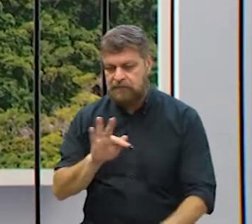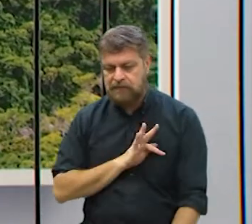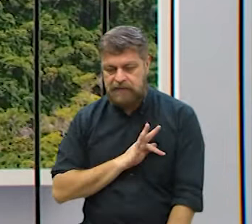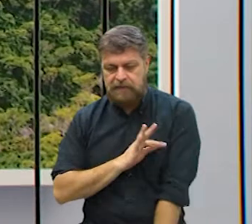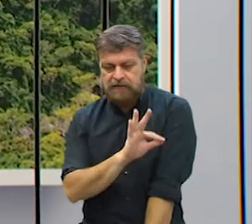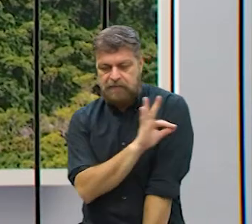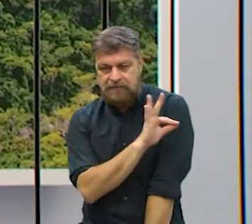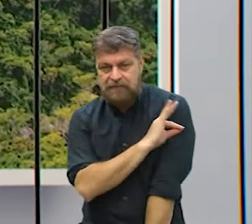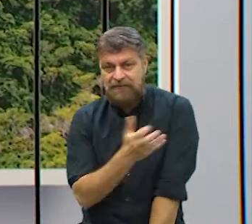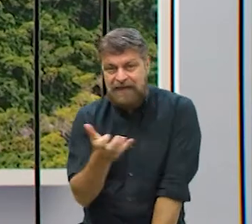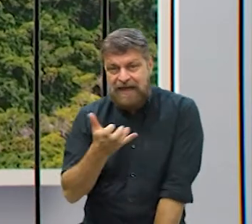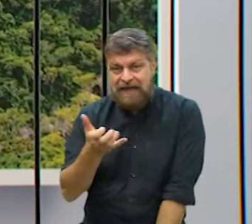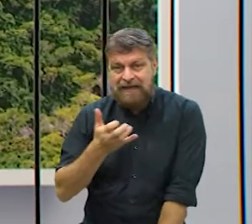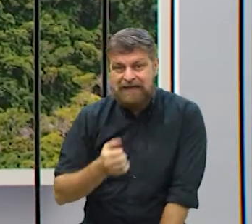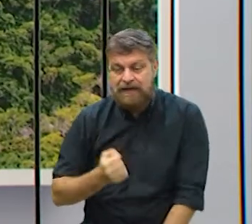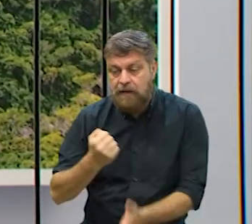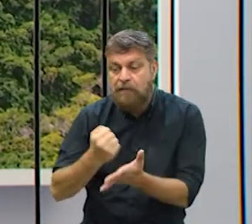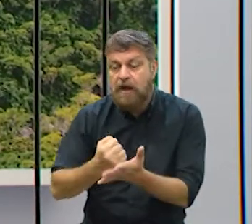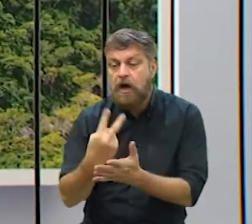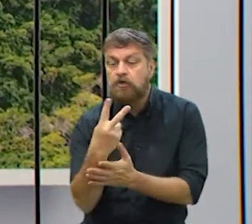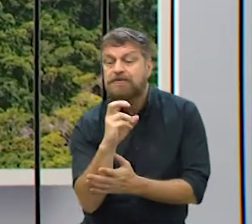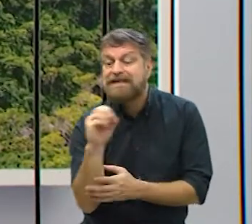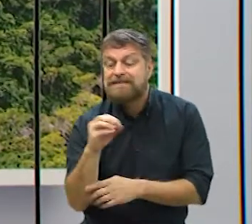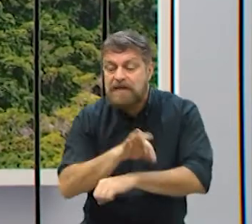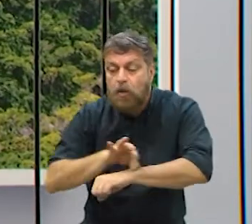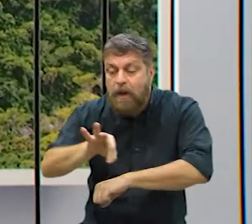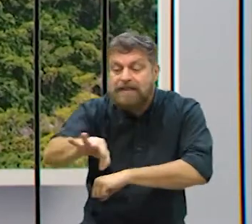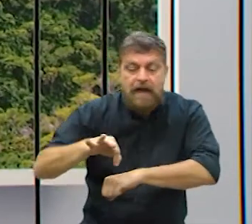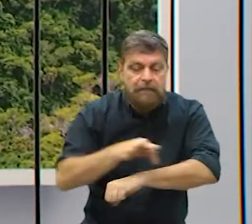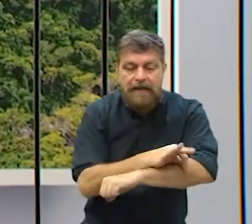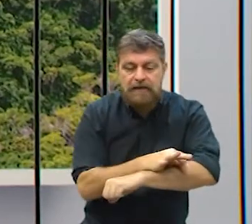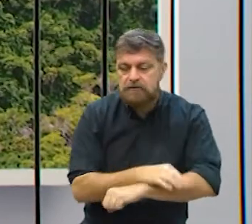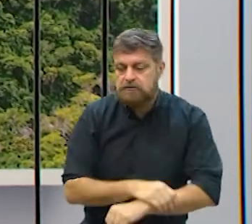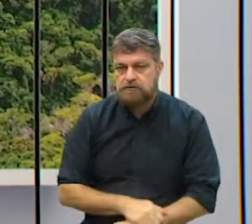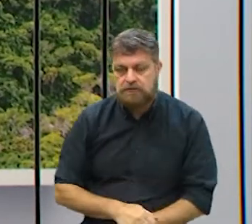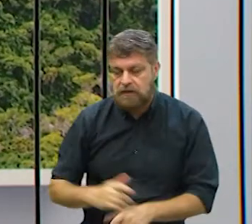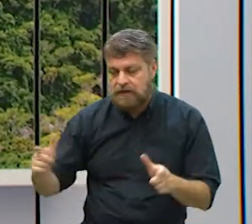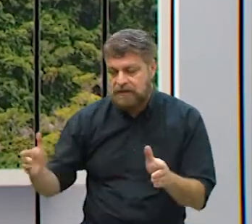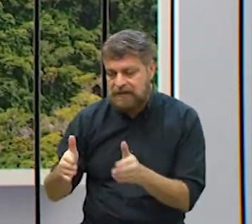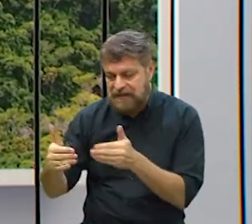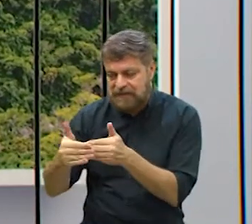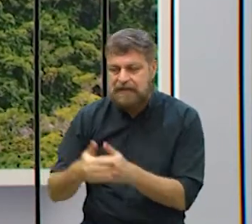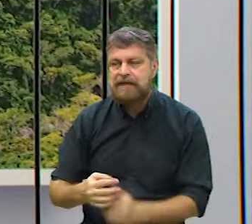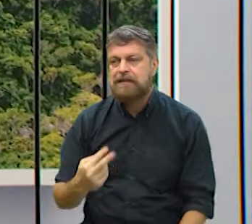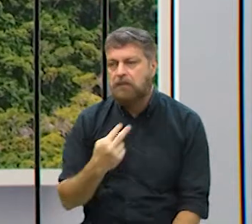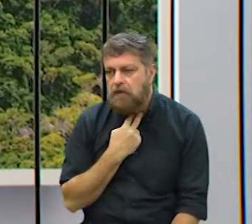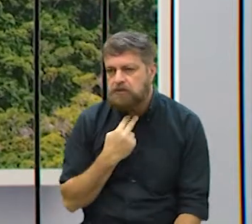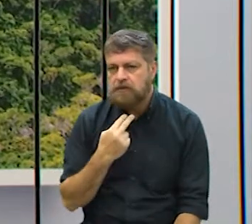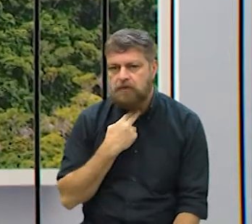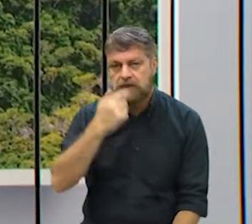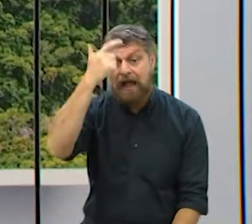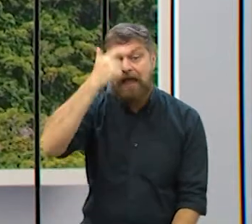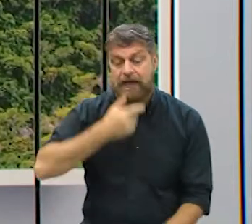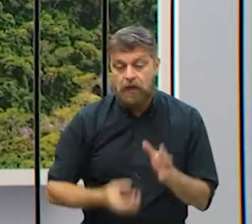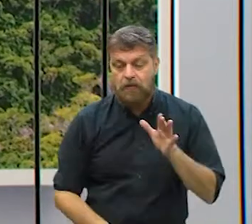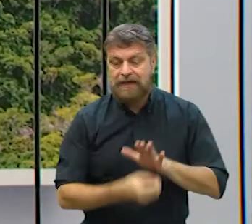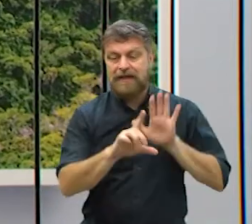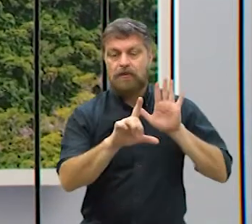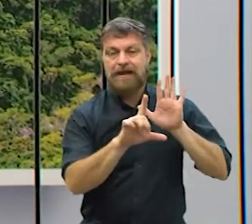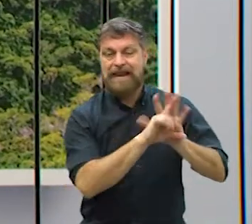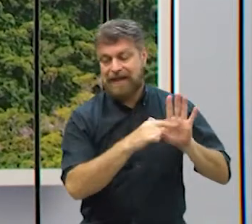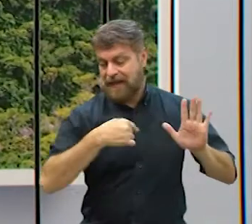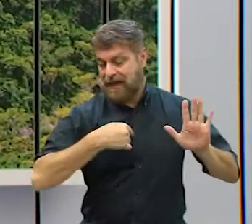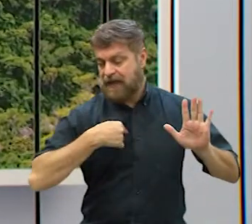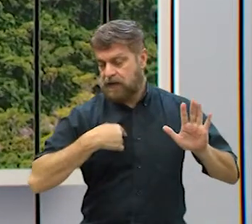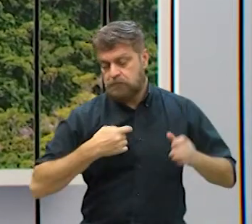da prefeitura, era 250 e não pode, não pode, não pode. Isso aí me deixa irritado, porque eu sou